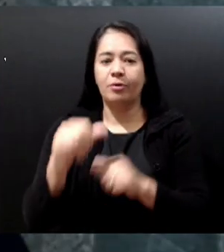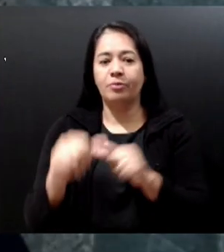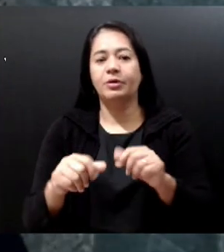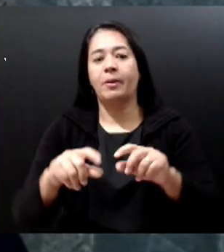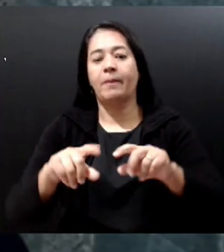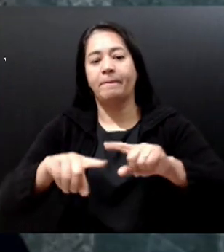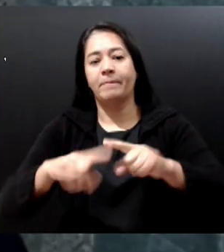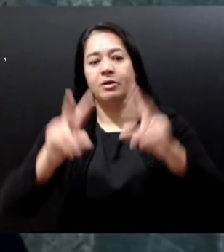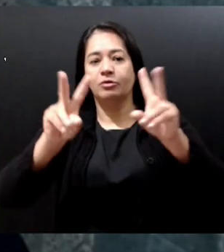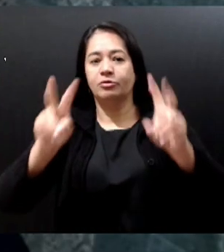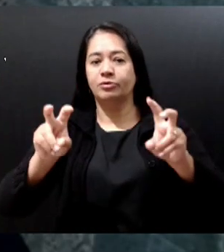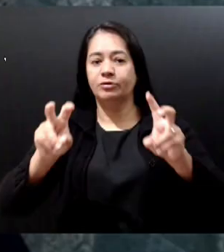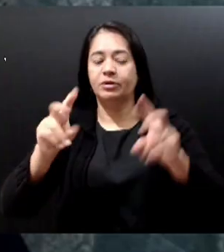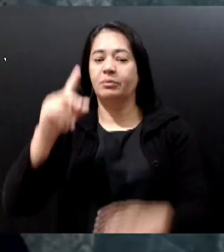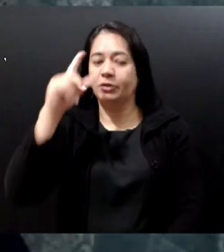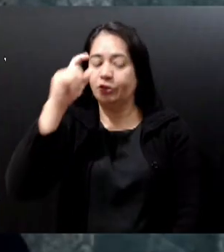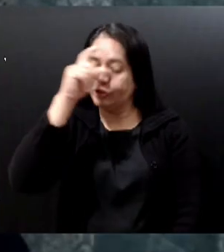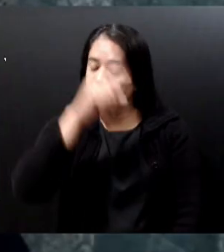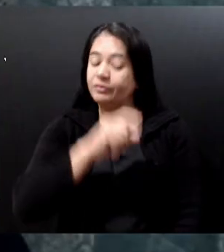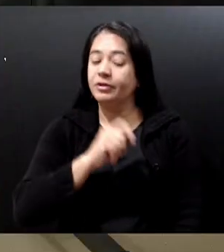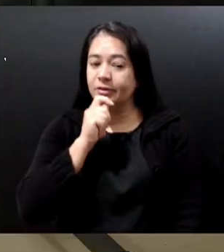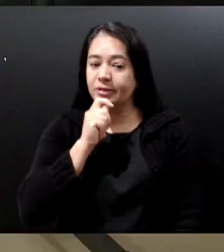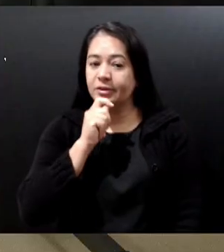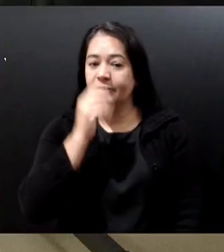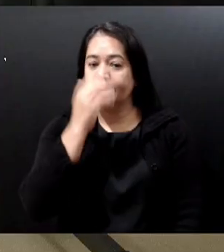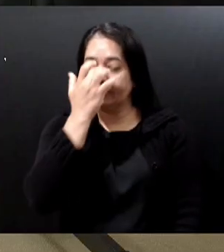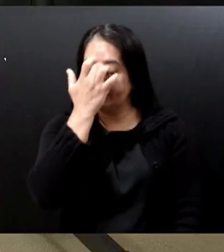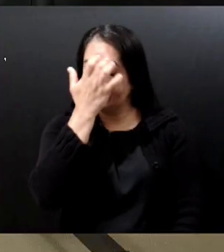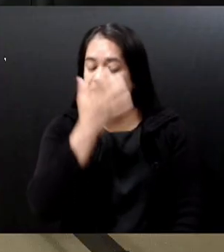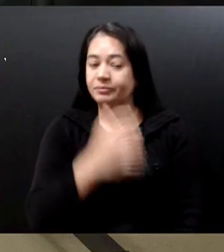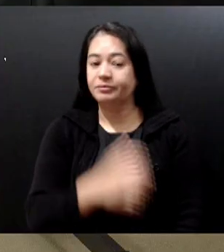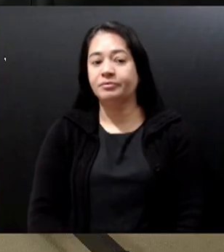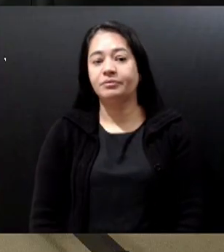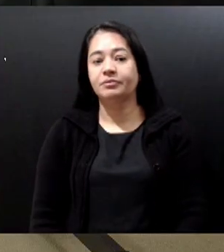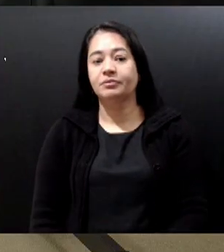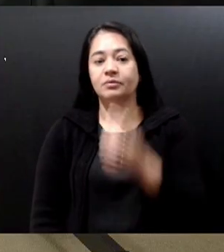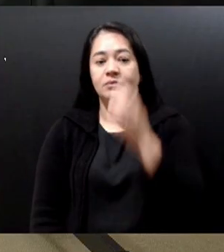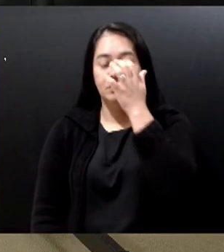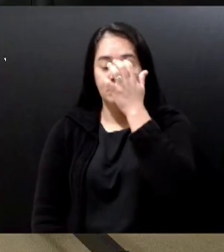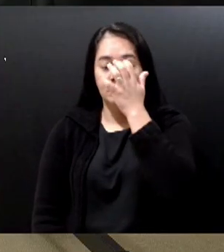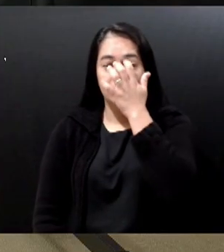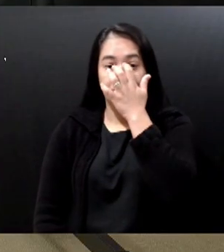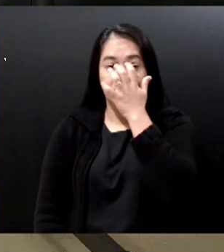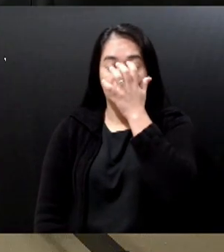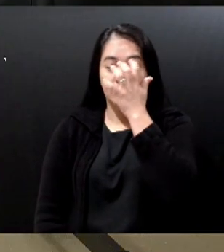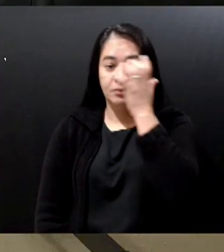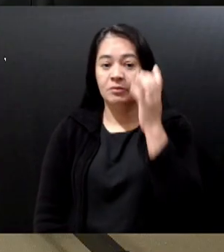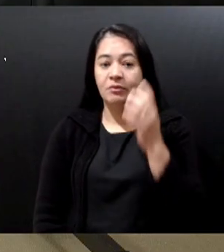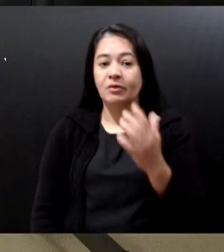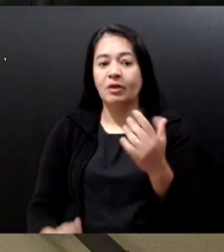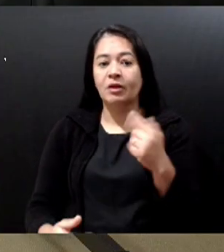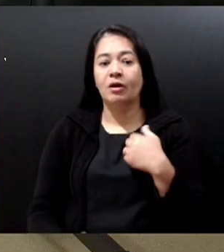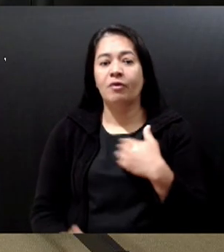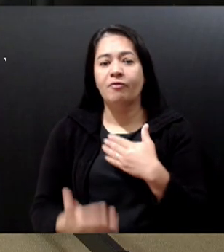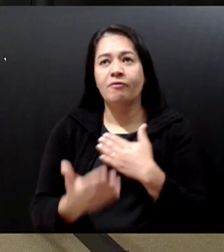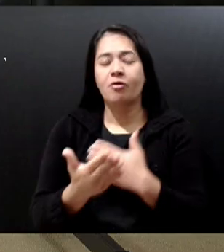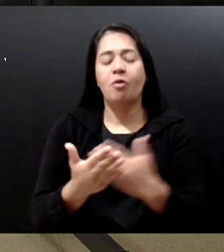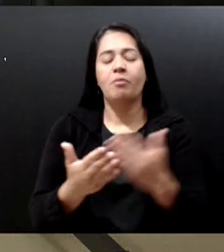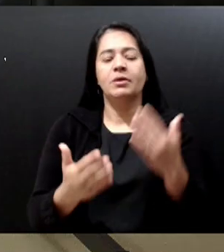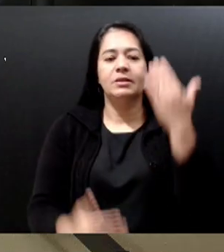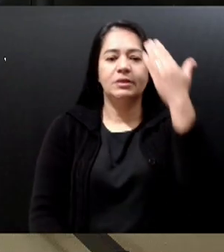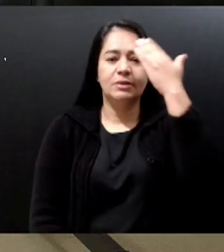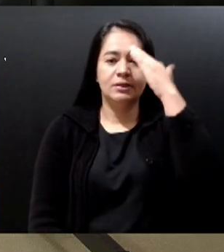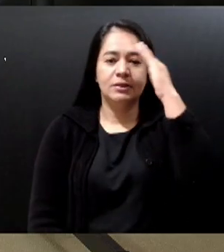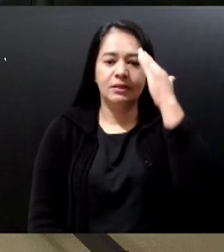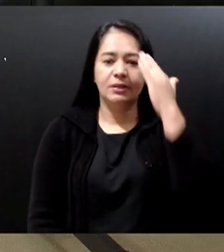ainda até hoje. Muito bem, doutor. Gente, é assim, ó. Vamos começar entendendo um pouco mais desse cenário. Em 2025,